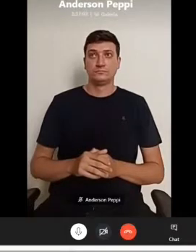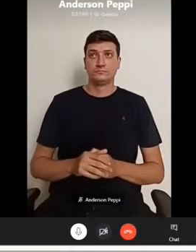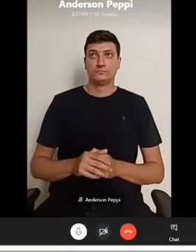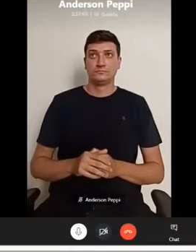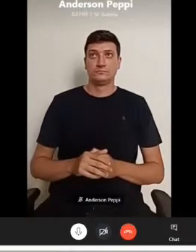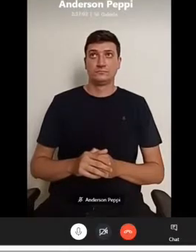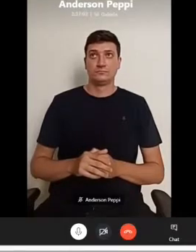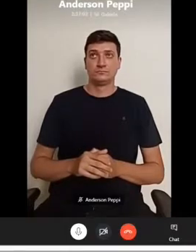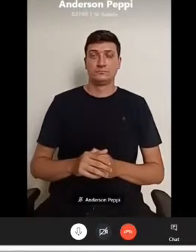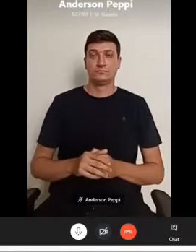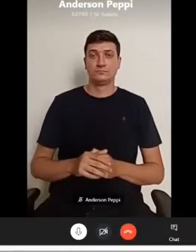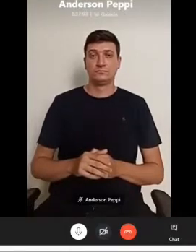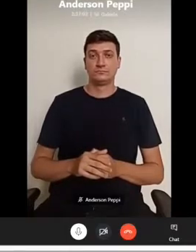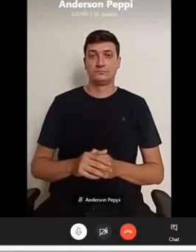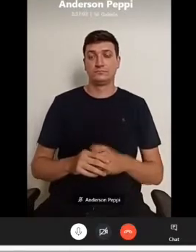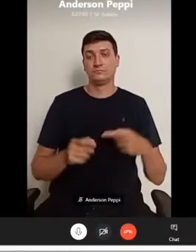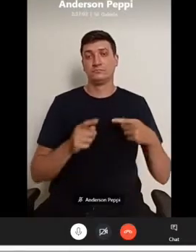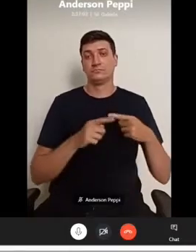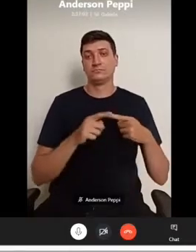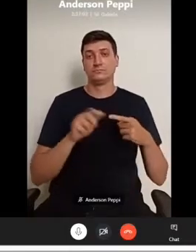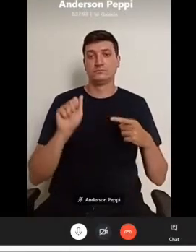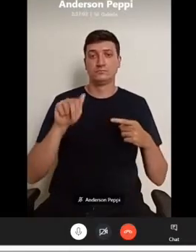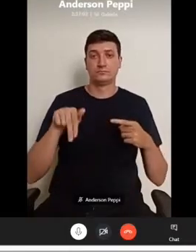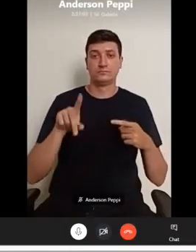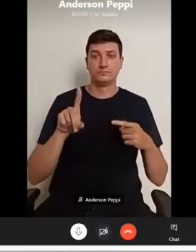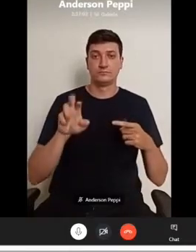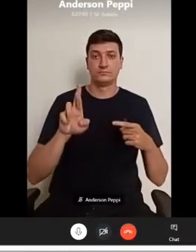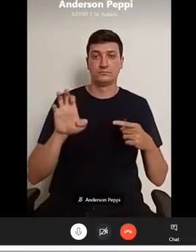André Rogério Barbosa,